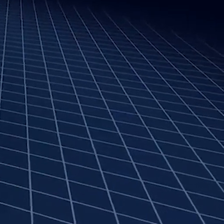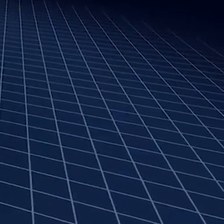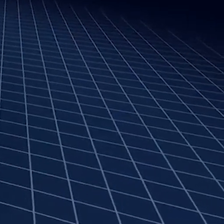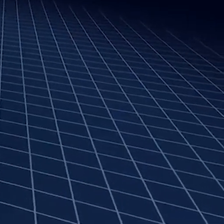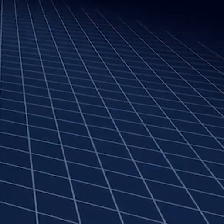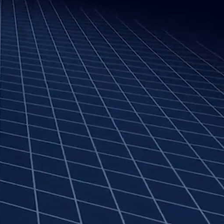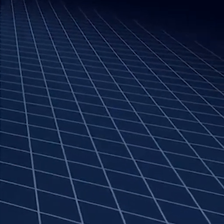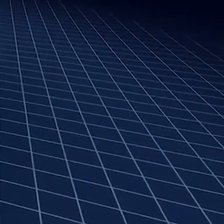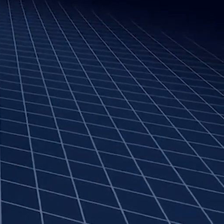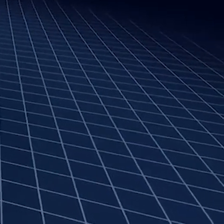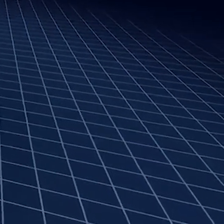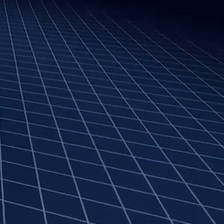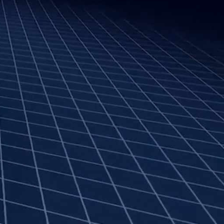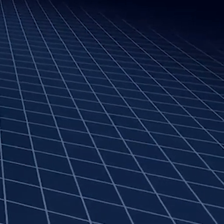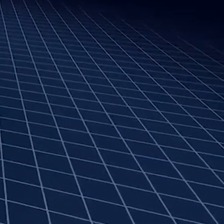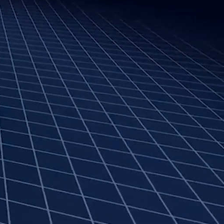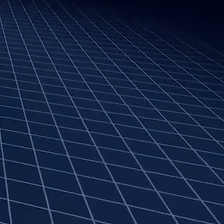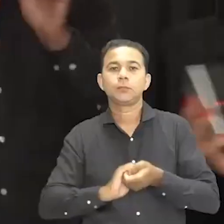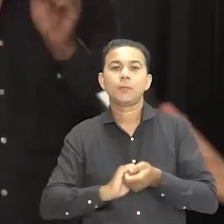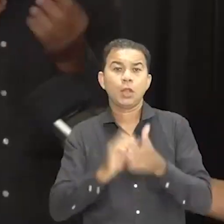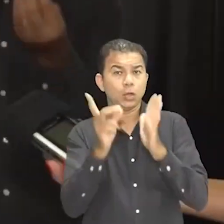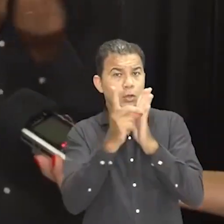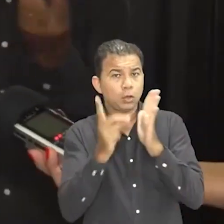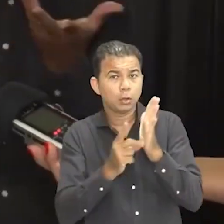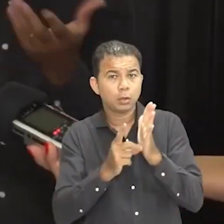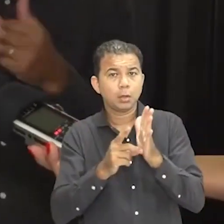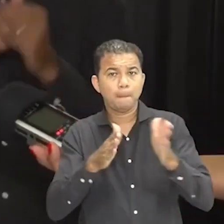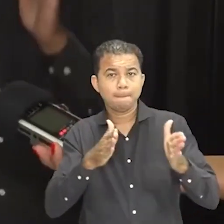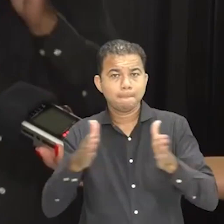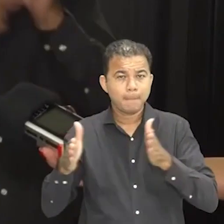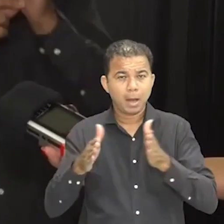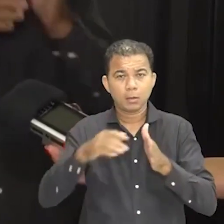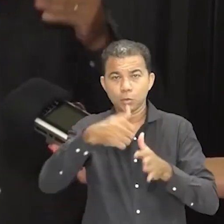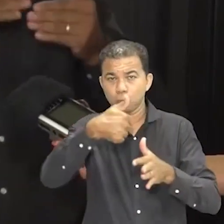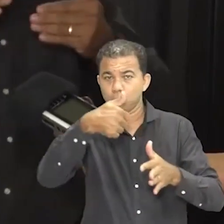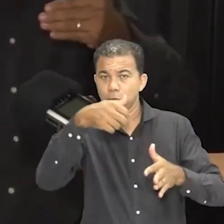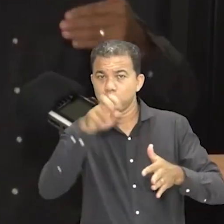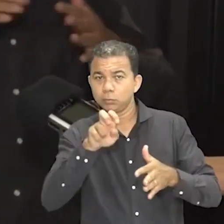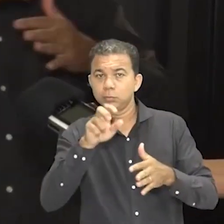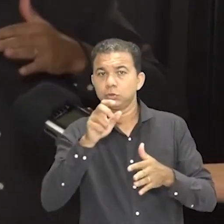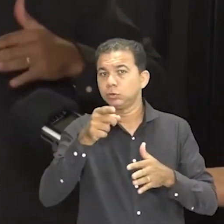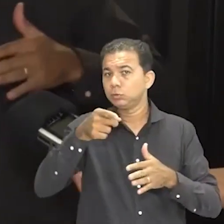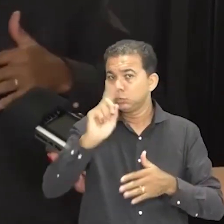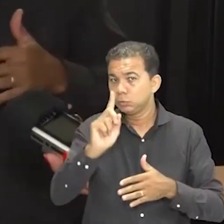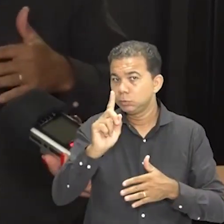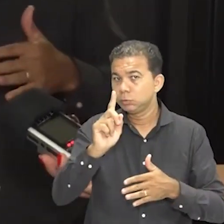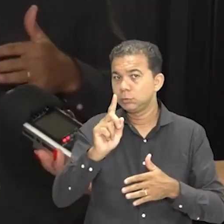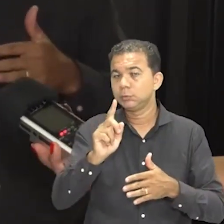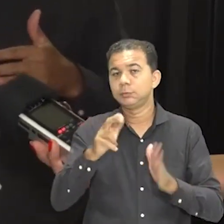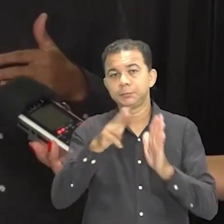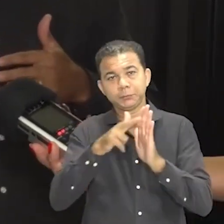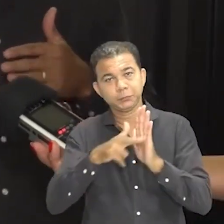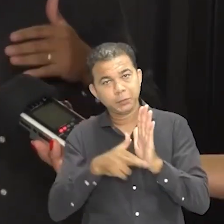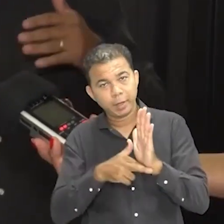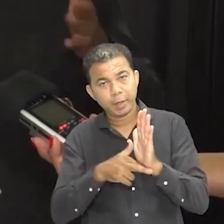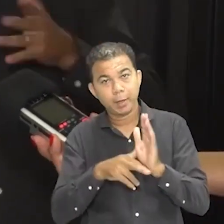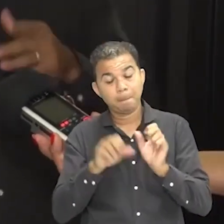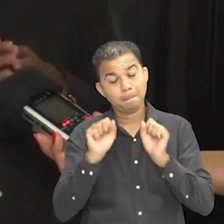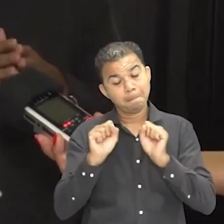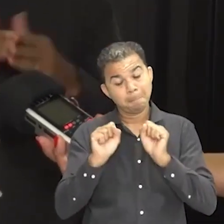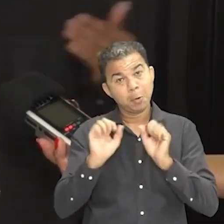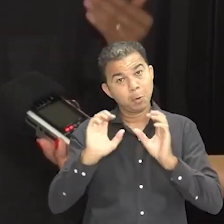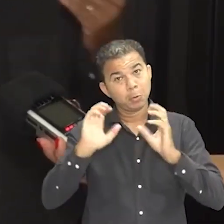medidas para a redução do fluxo de pessoas. O decreto tem um prazo de 15 dias com essas medidas, nada